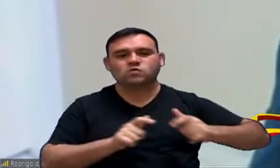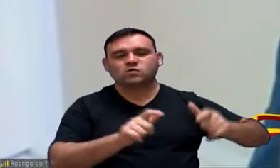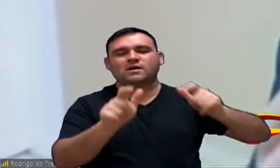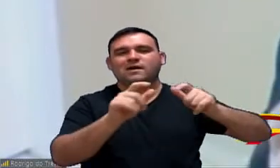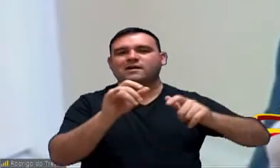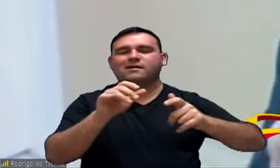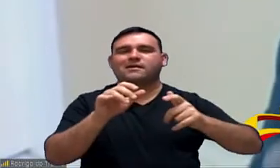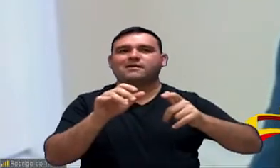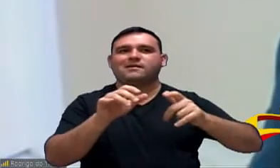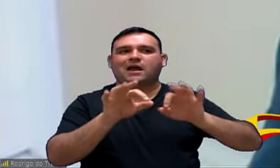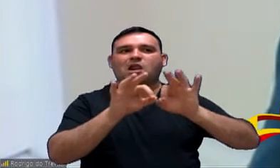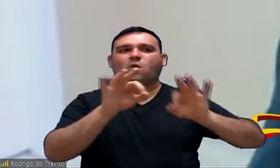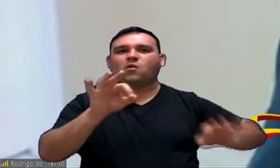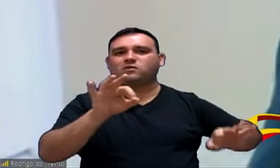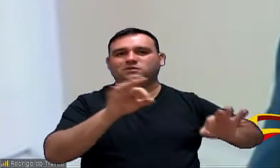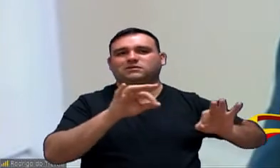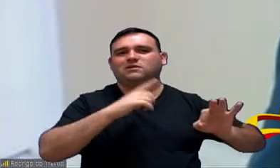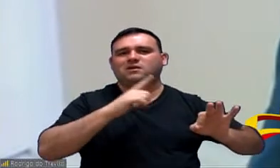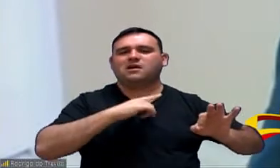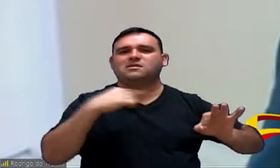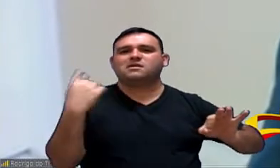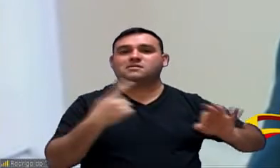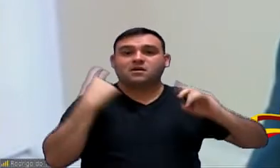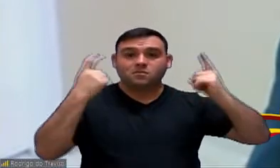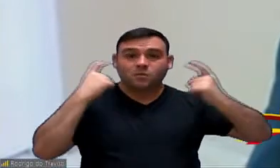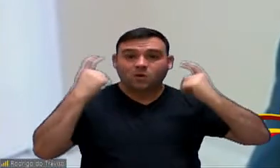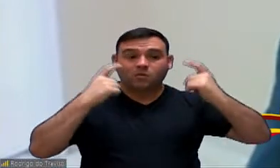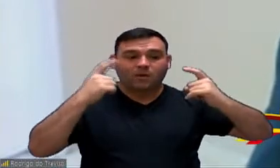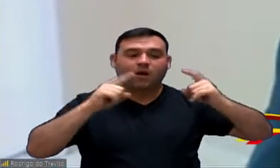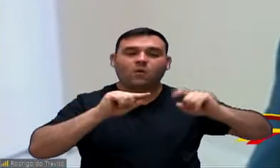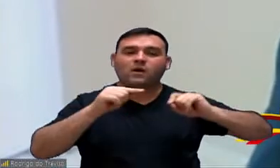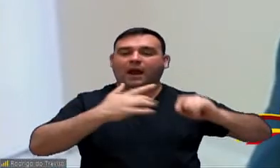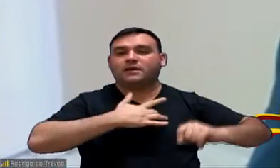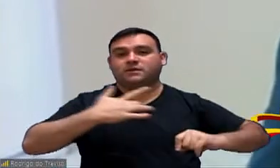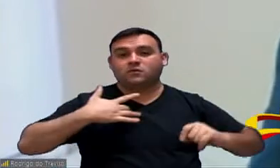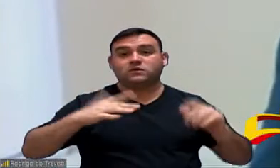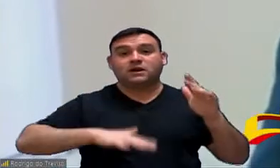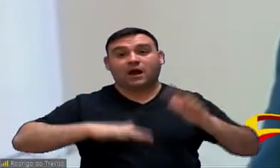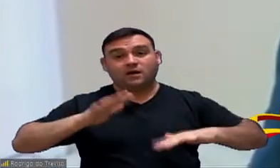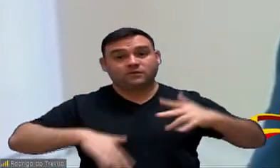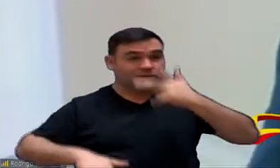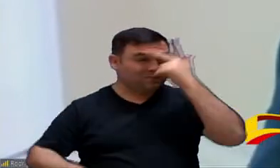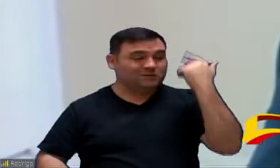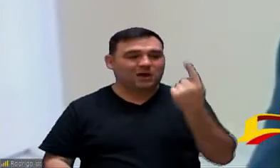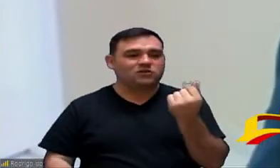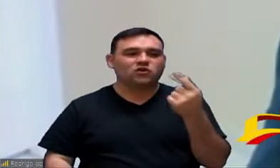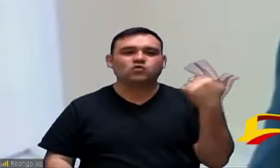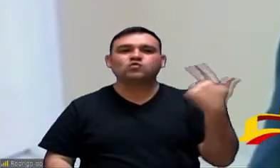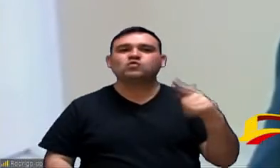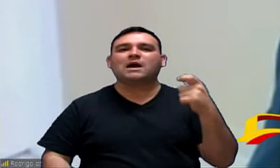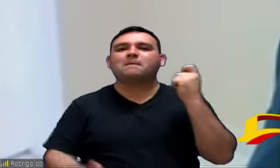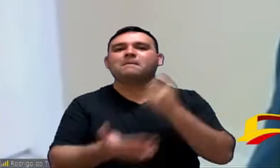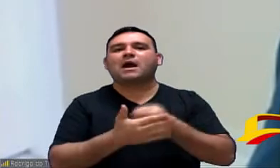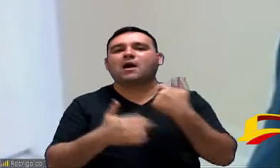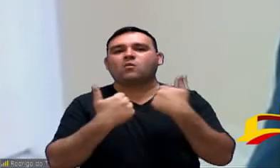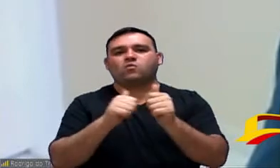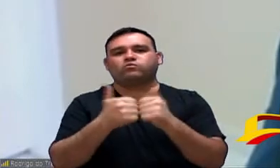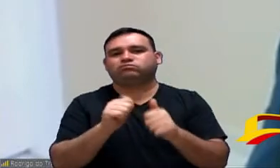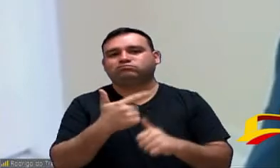mais inferiores ali, a gente preocupa com a saúde e às vezes a pessoa não tem aquele dinheiro para pagar o